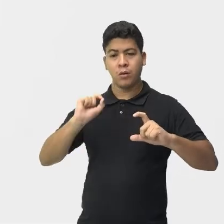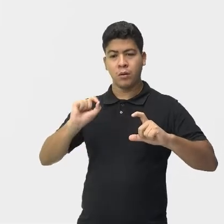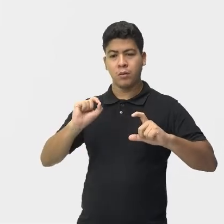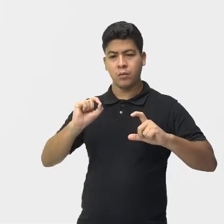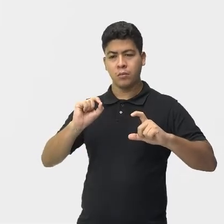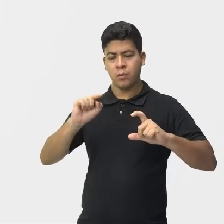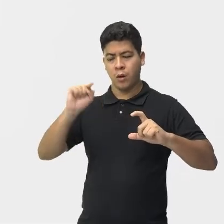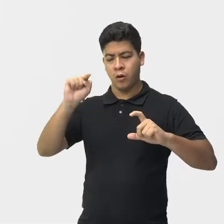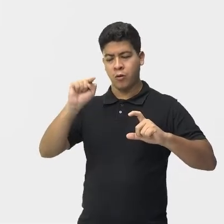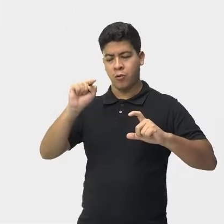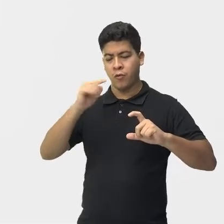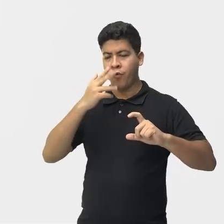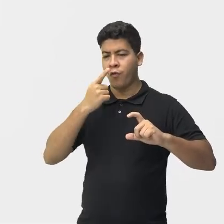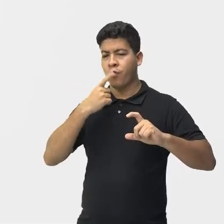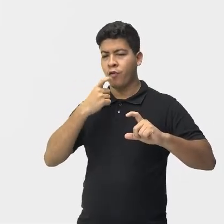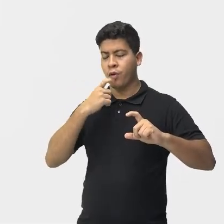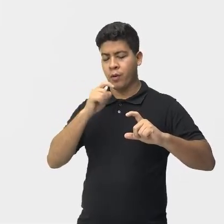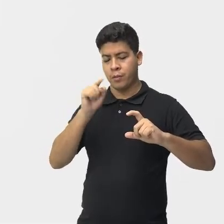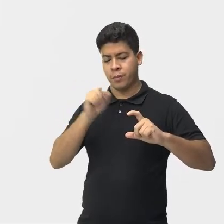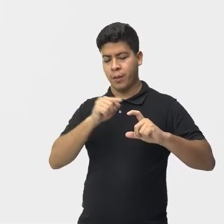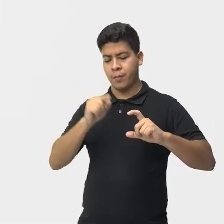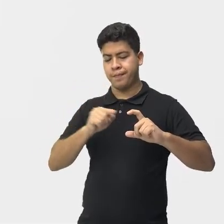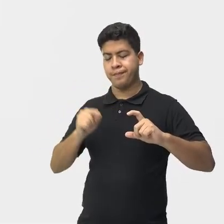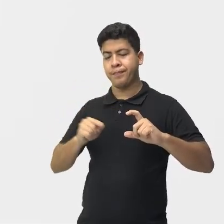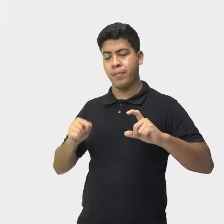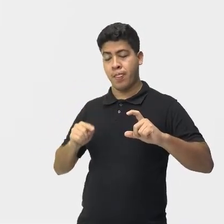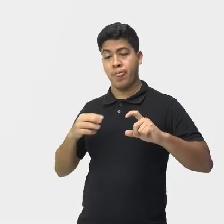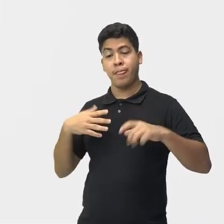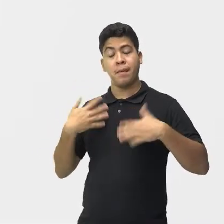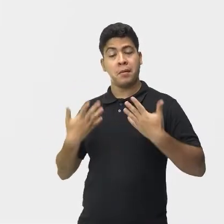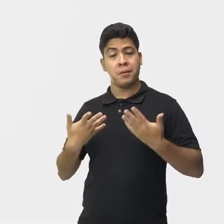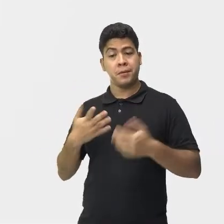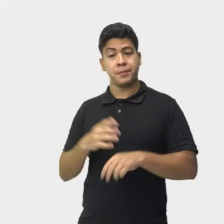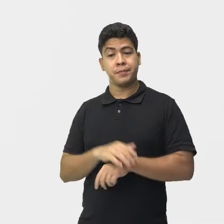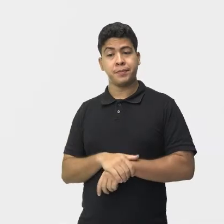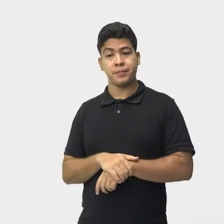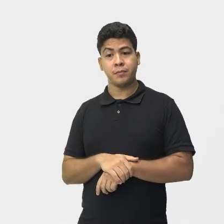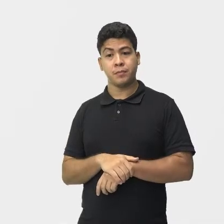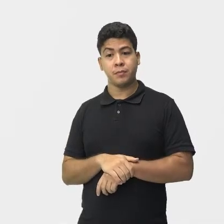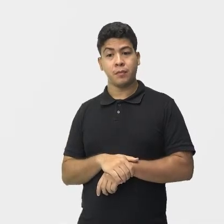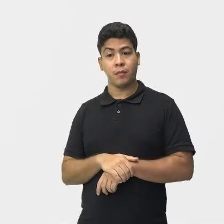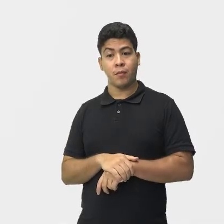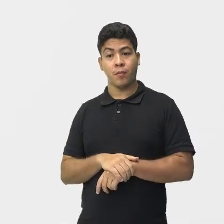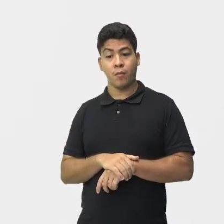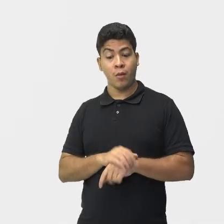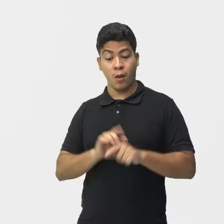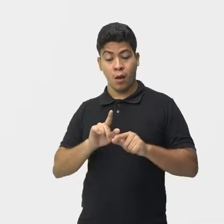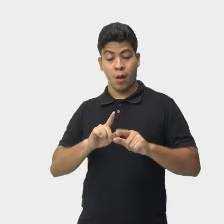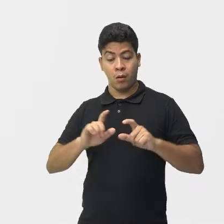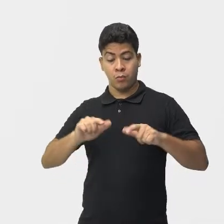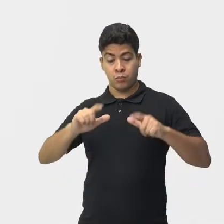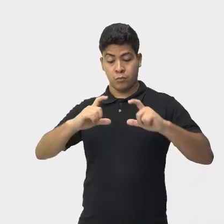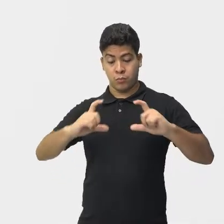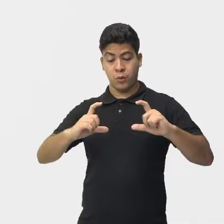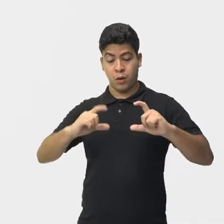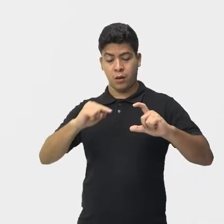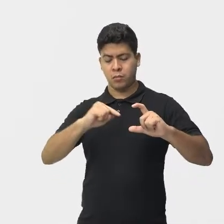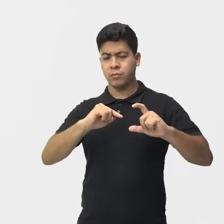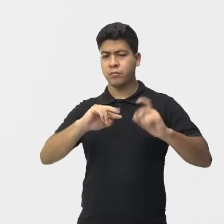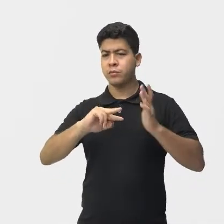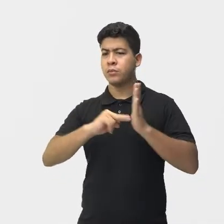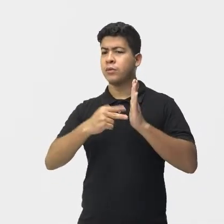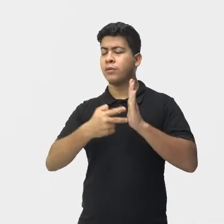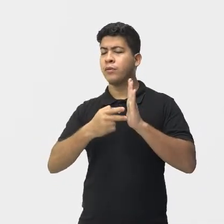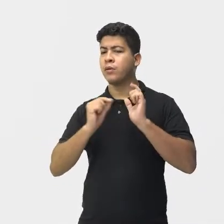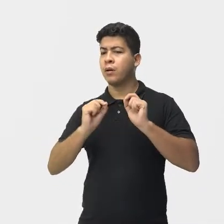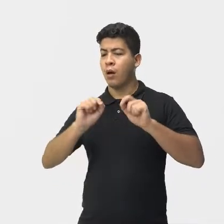aqui achureando ela de vermelho, essa área, ela corresponde ao trabalho que foi realizado ou